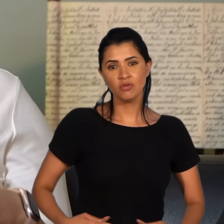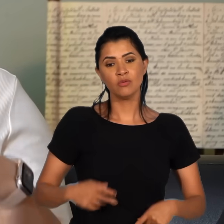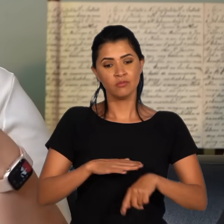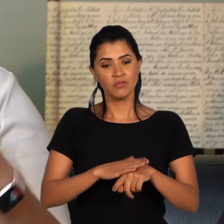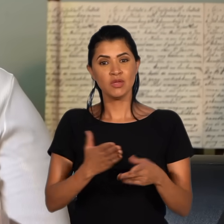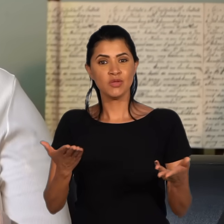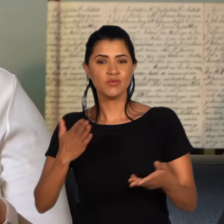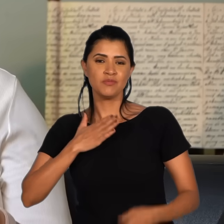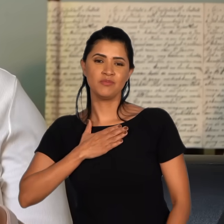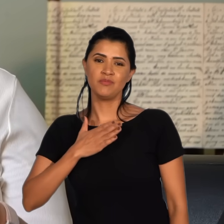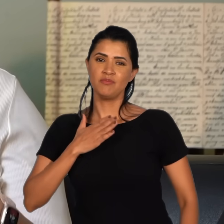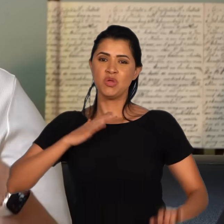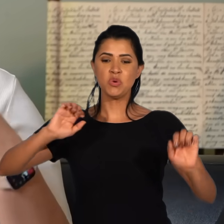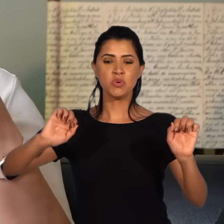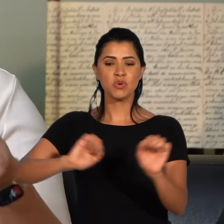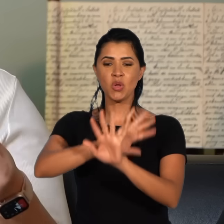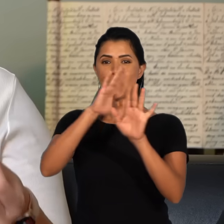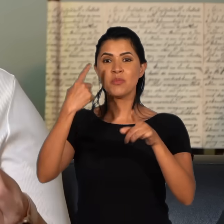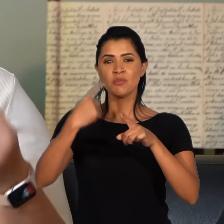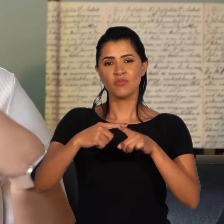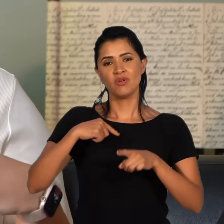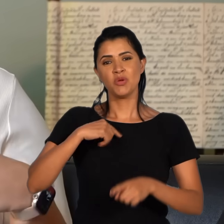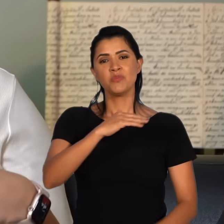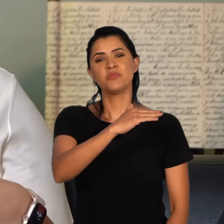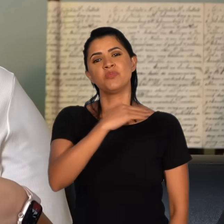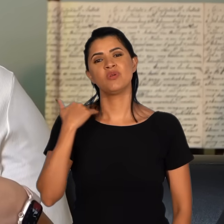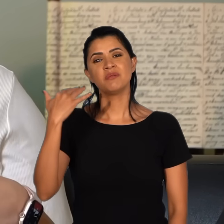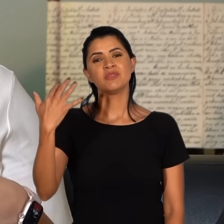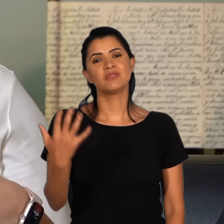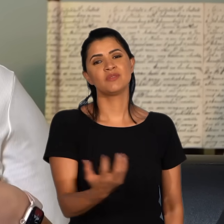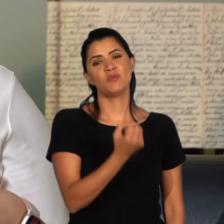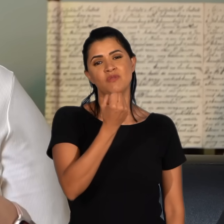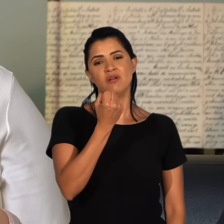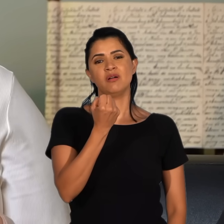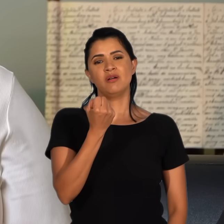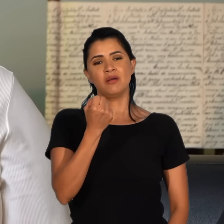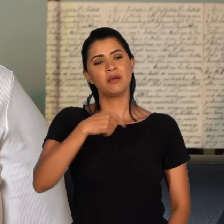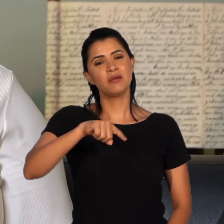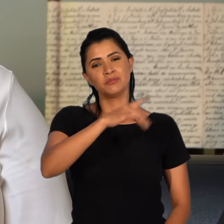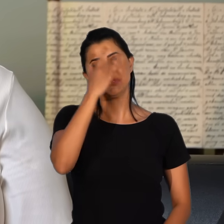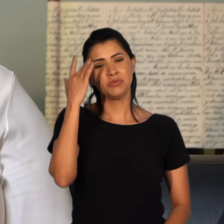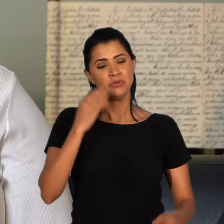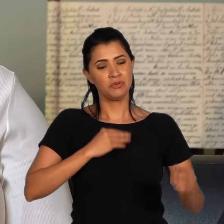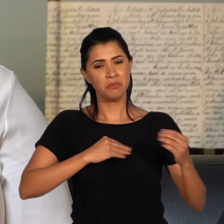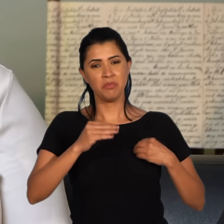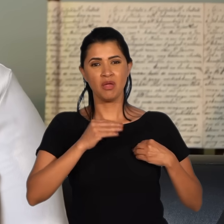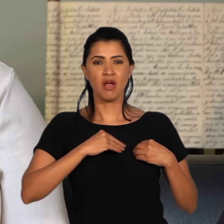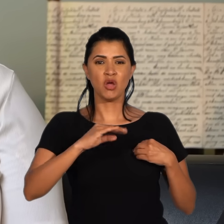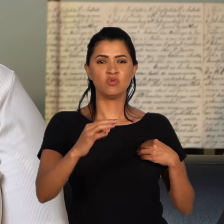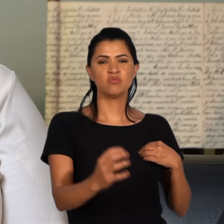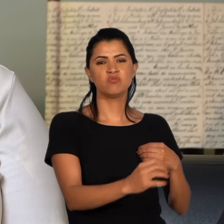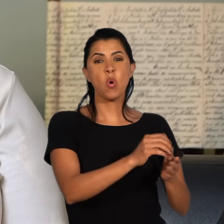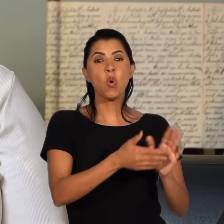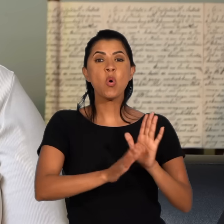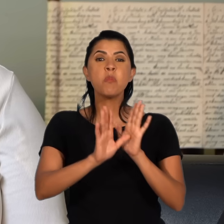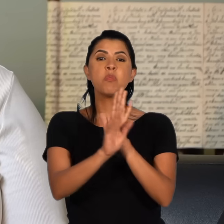e agora é o meu momento de Glória o quê Porque eu vou morrer para salvar aqueles que que o pecado tirou de mim então